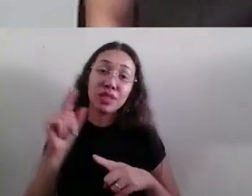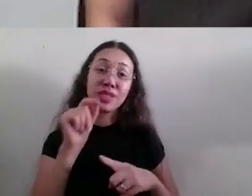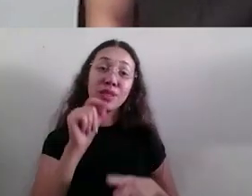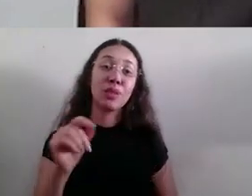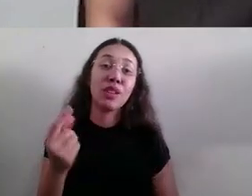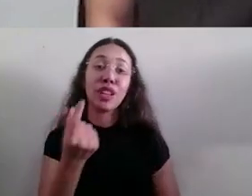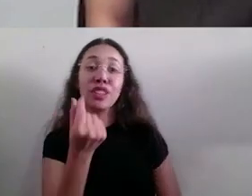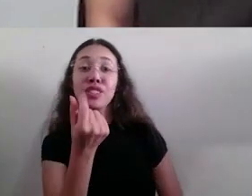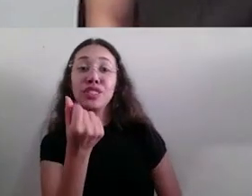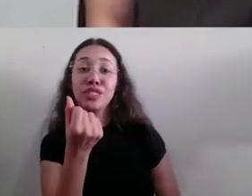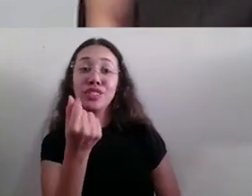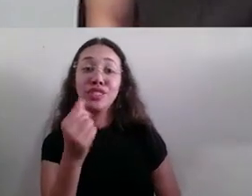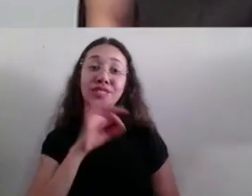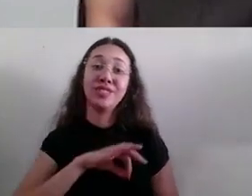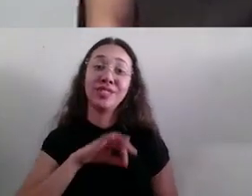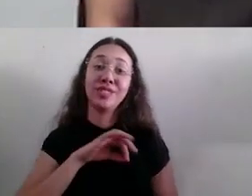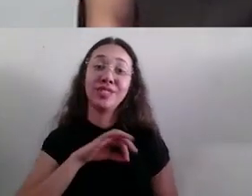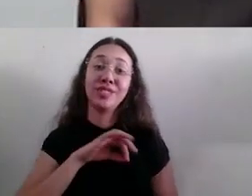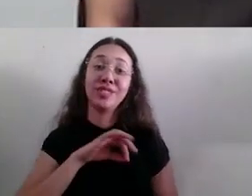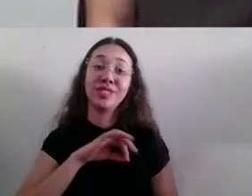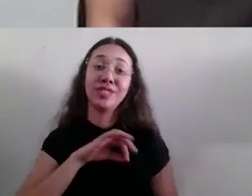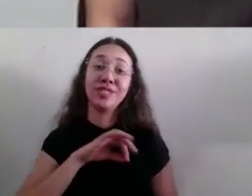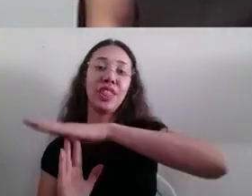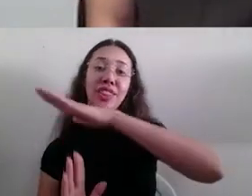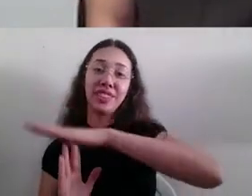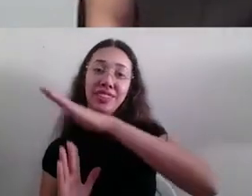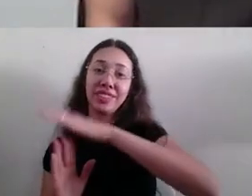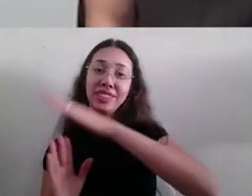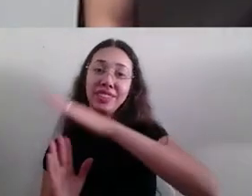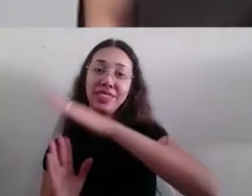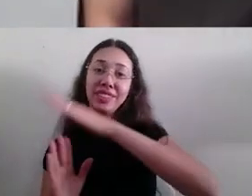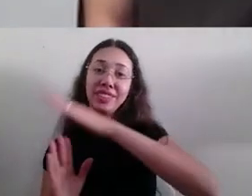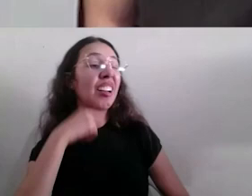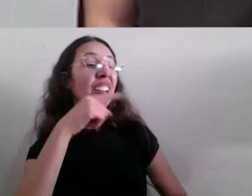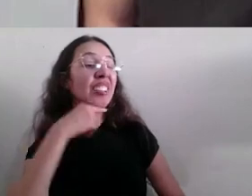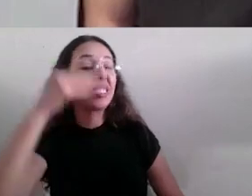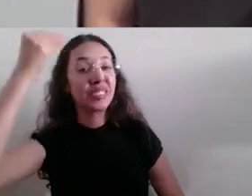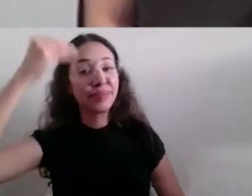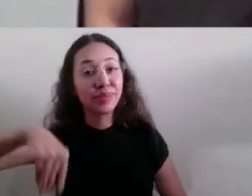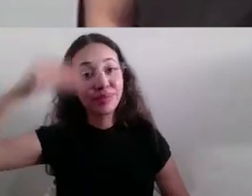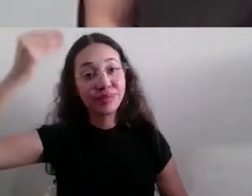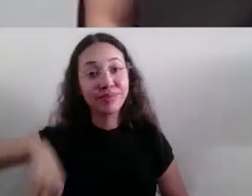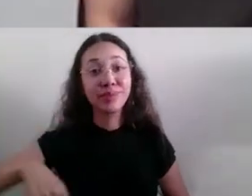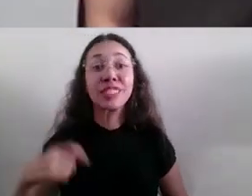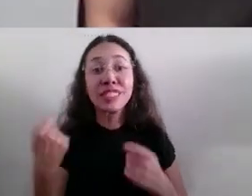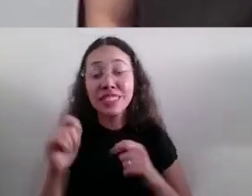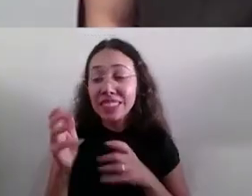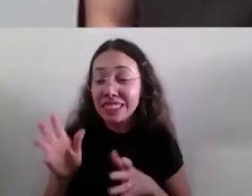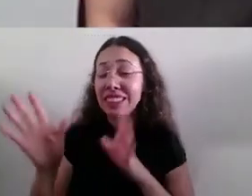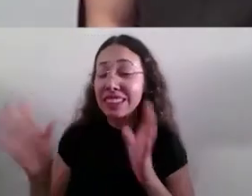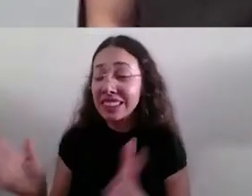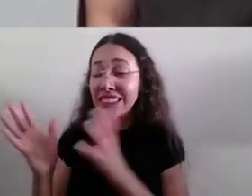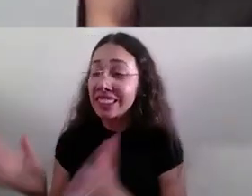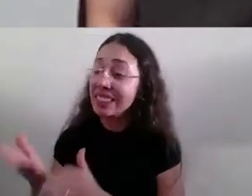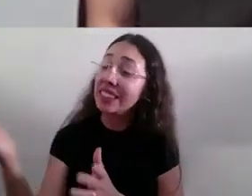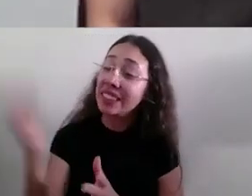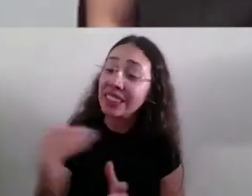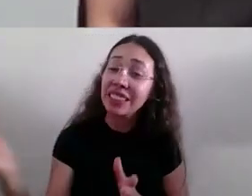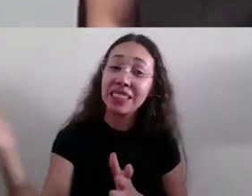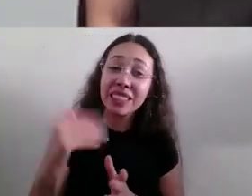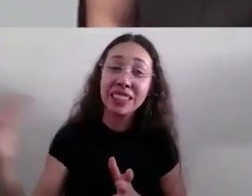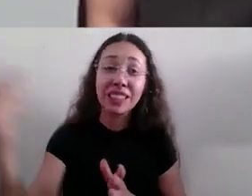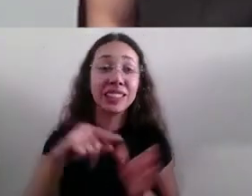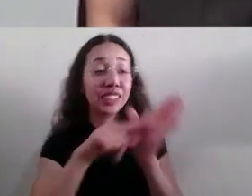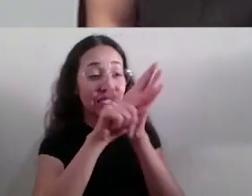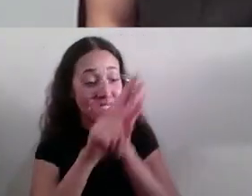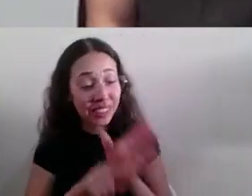iam conseguir receber, e a gente tinha que conseguir que esses peritos se dispusessem a ir até a localidade, realizar um quantitativo mínimo de perícia